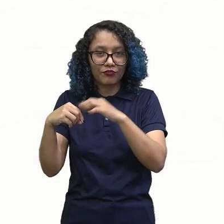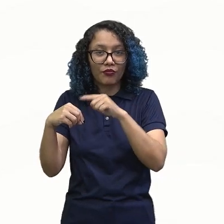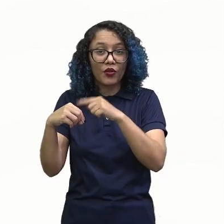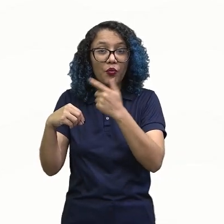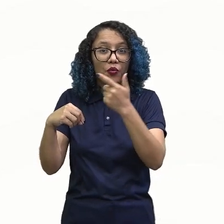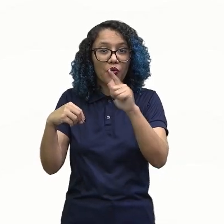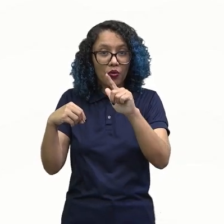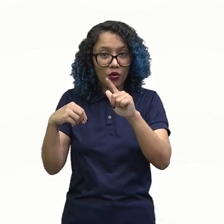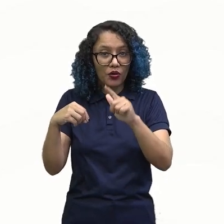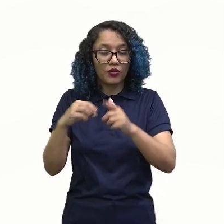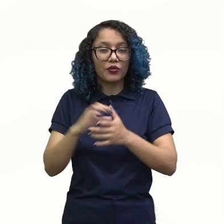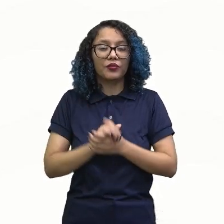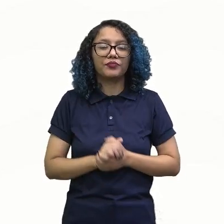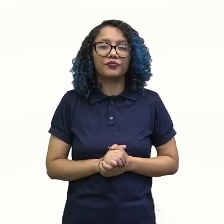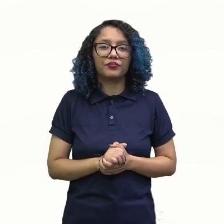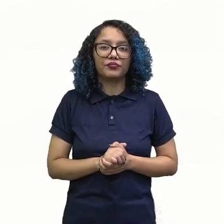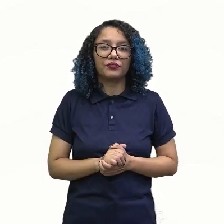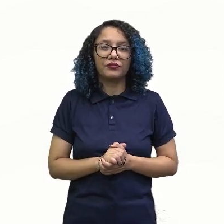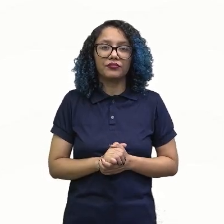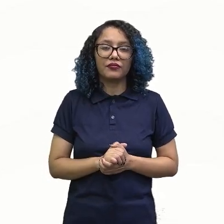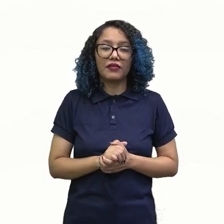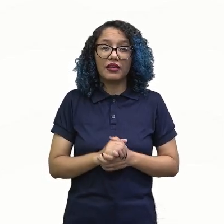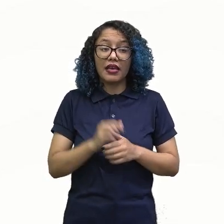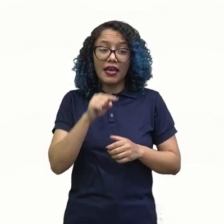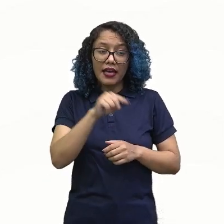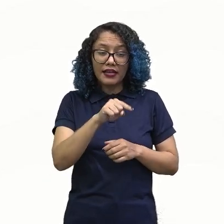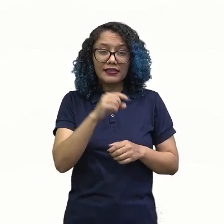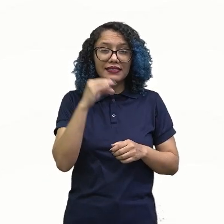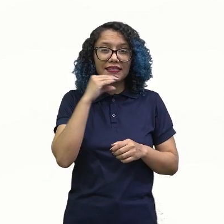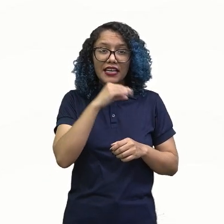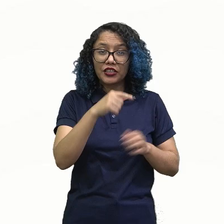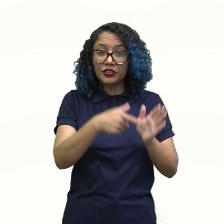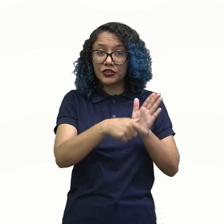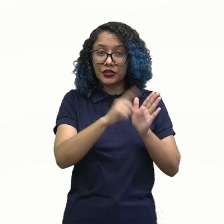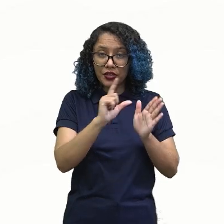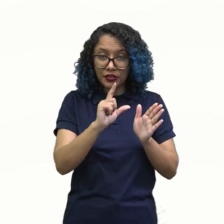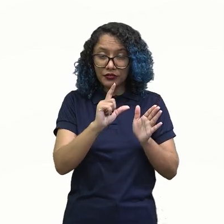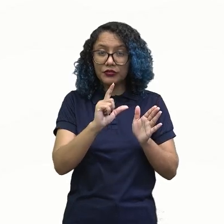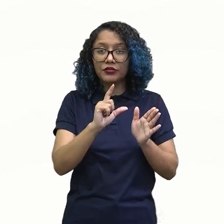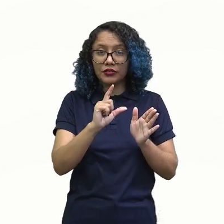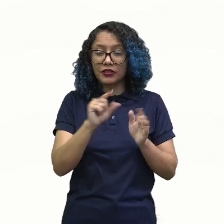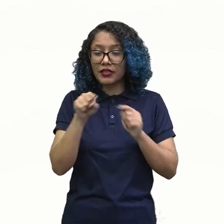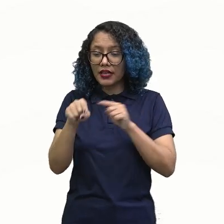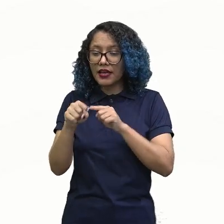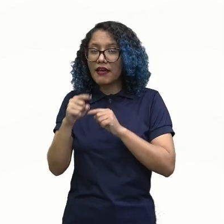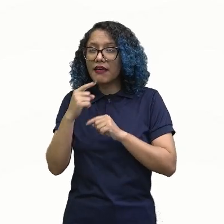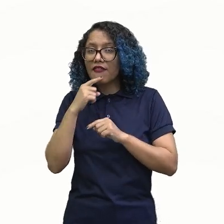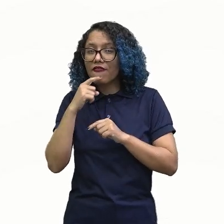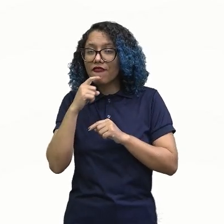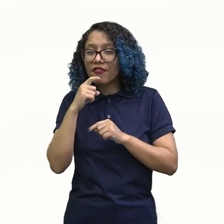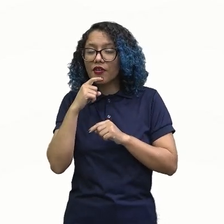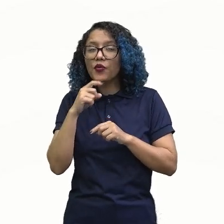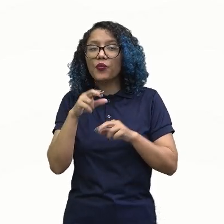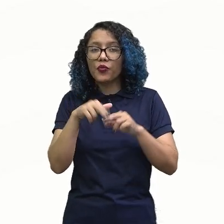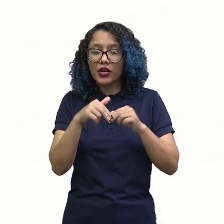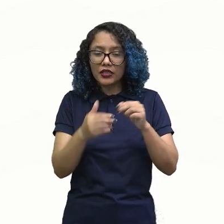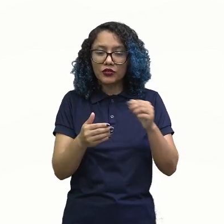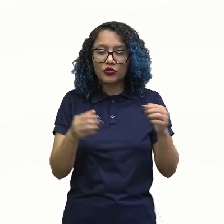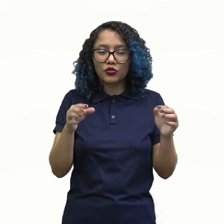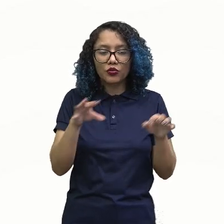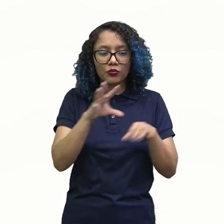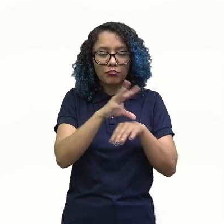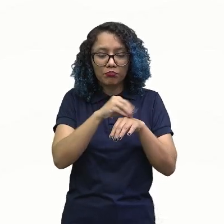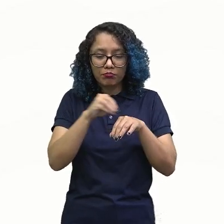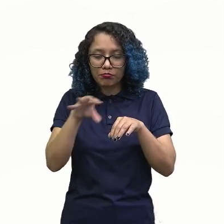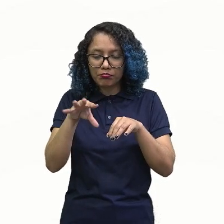calor antes dos mais frios se esquentam. Logo, você tem aí a variação de temperaturas.